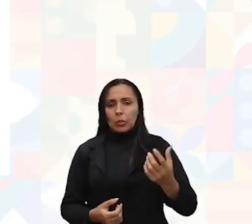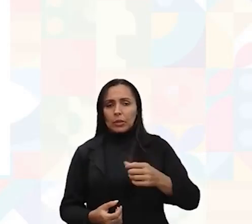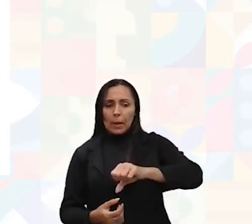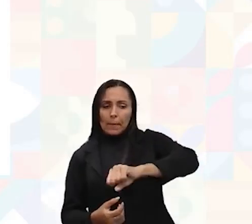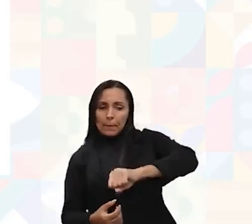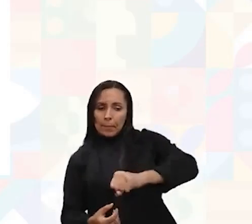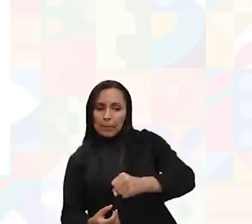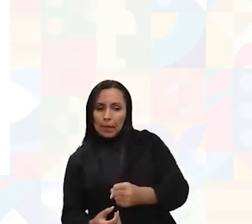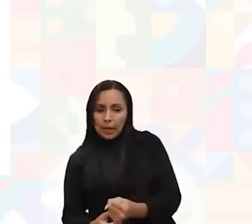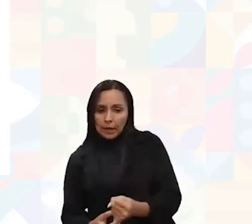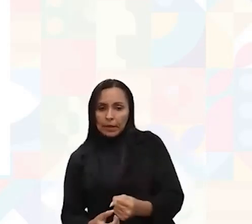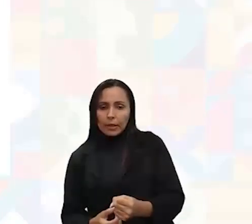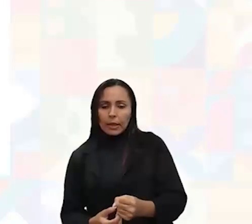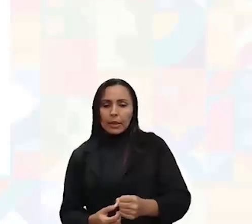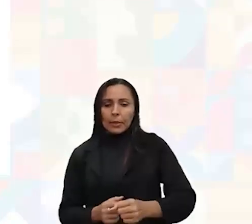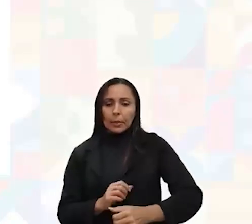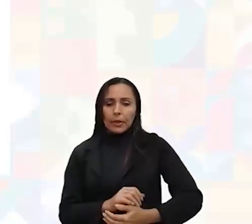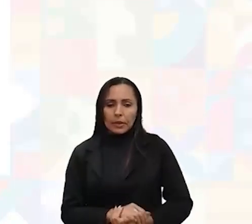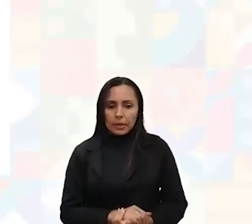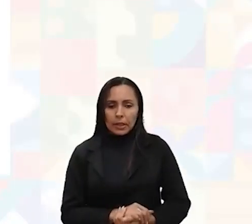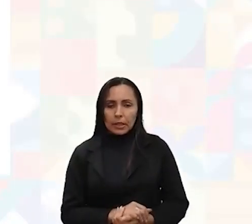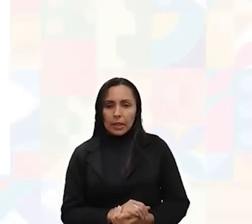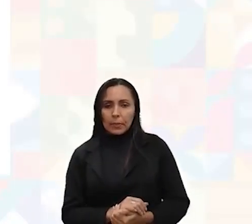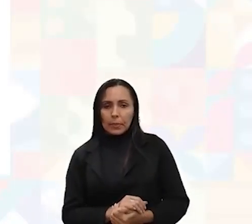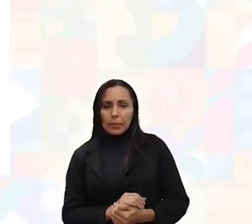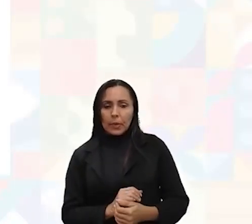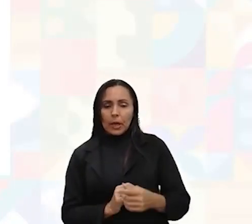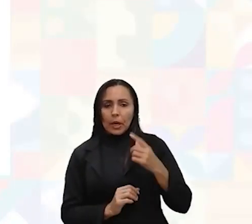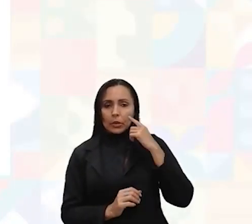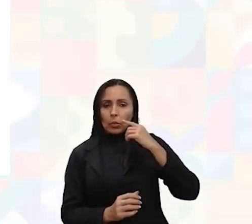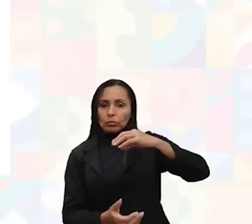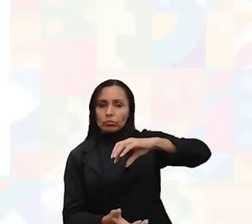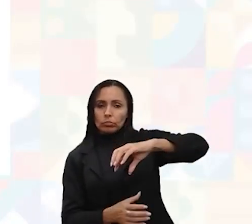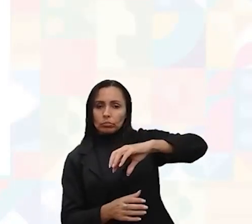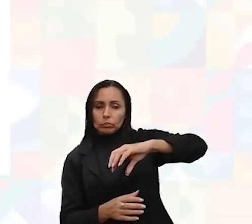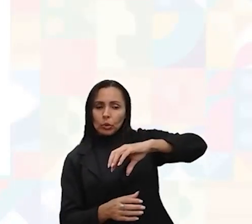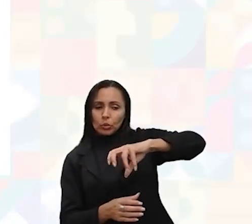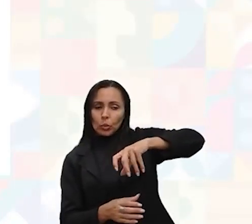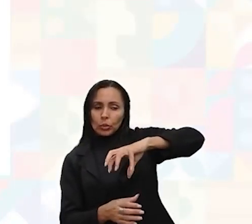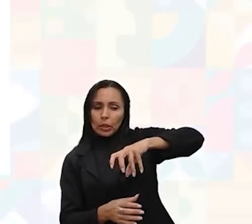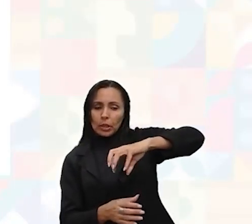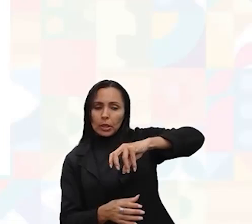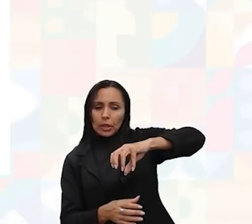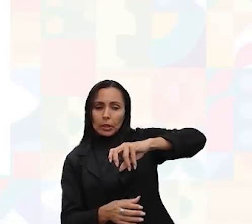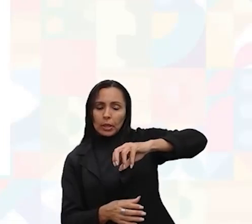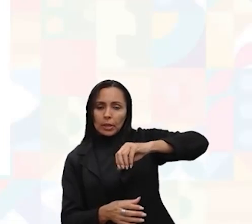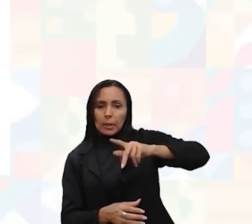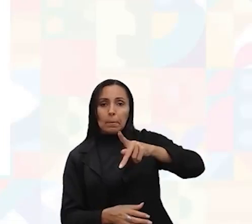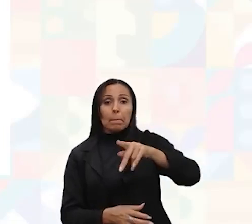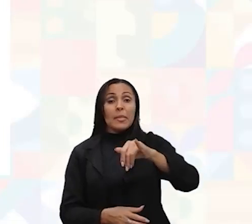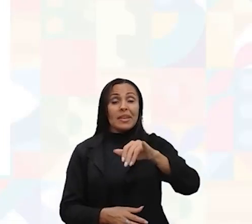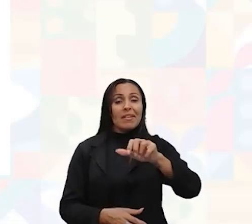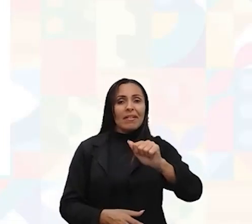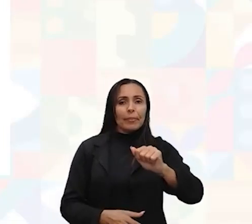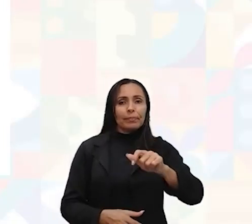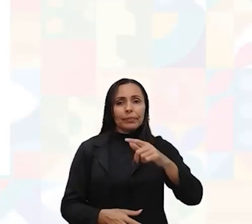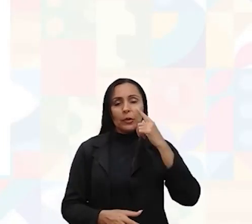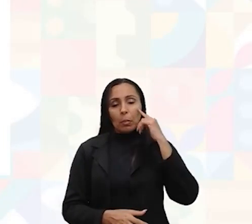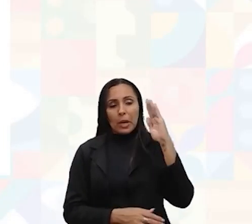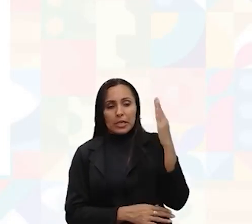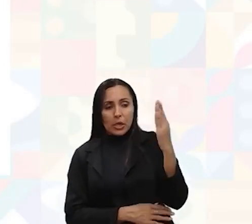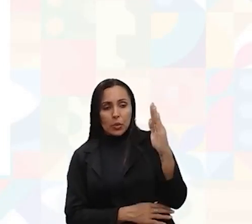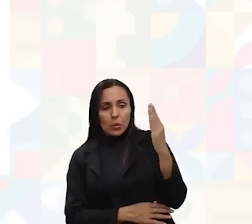alavanca, em portas, né, torneiras, em pias, por exemplo, nos banheiros.